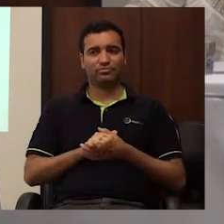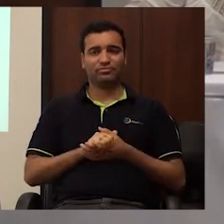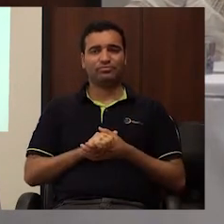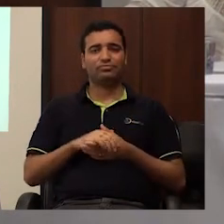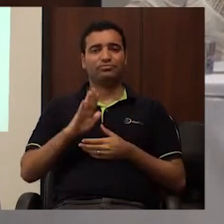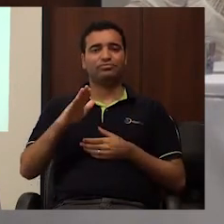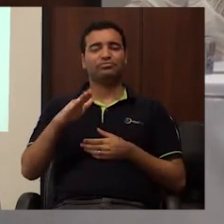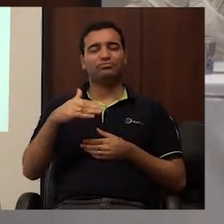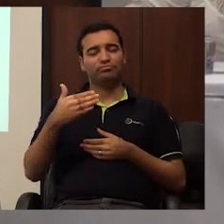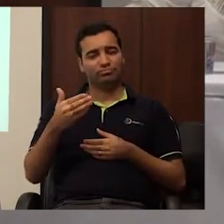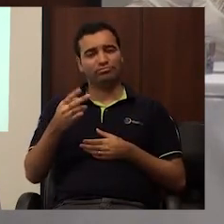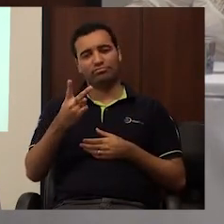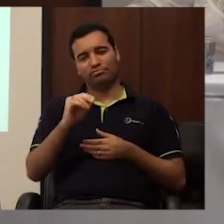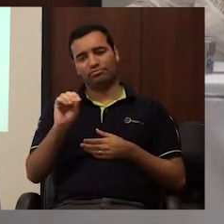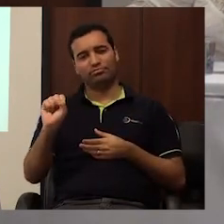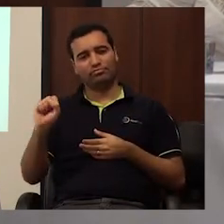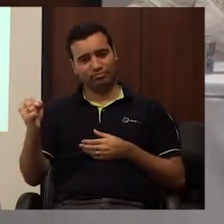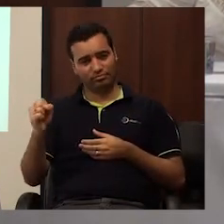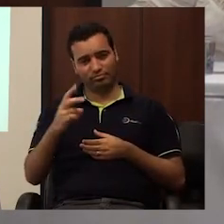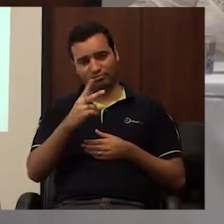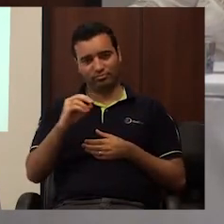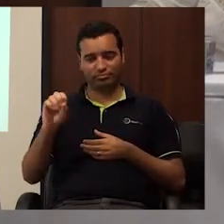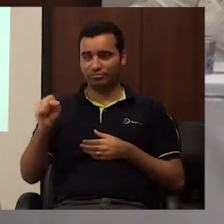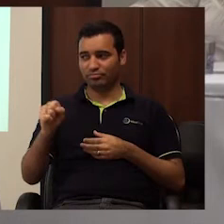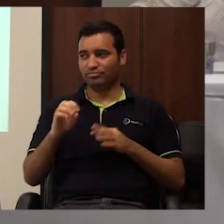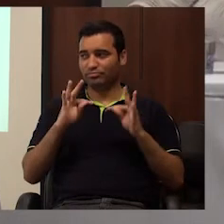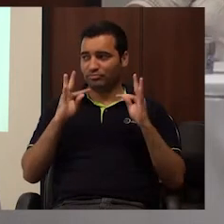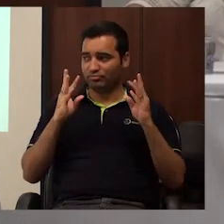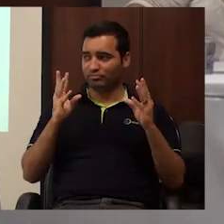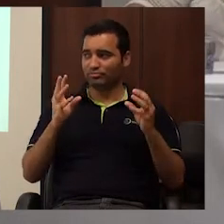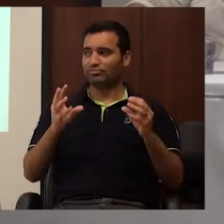de 2008, todas as habilitações foram extintas, né?